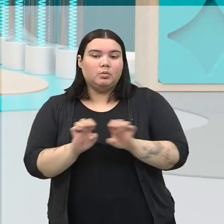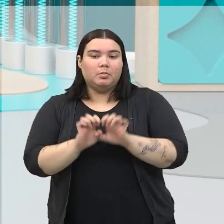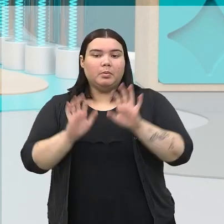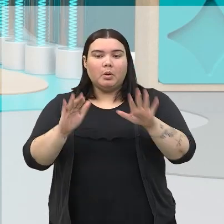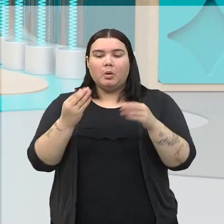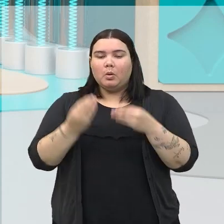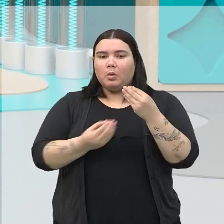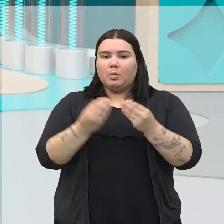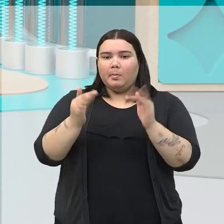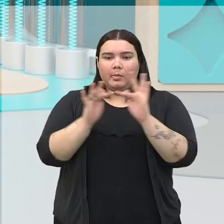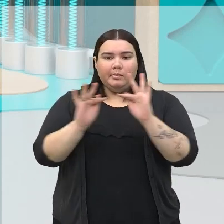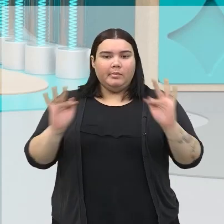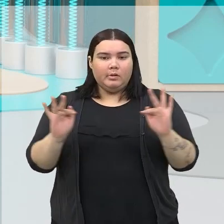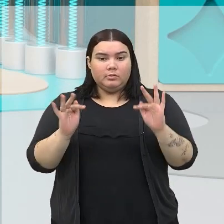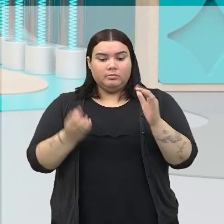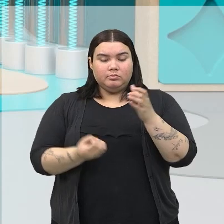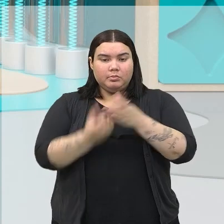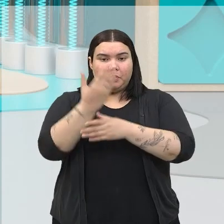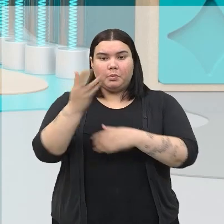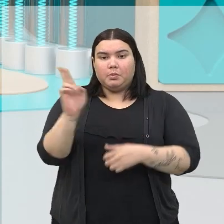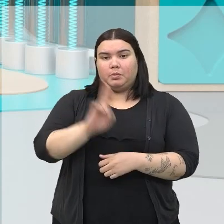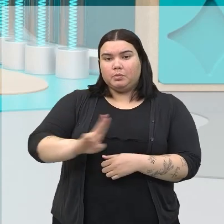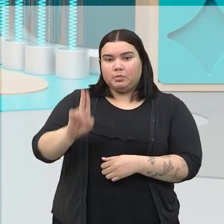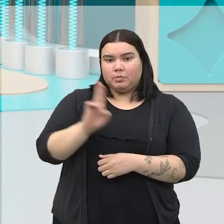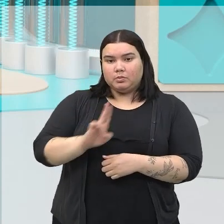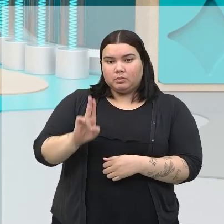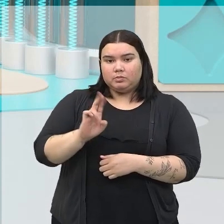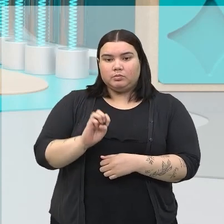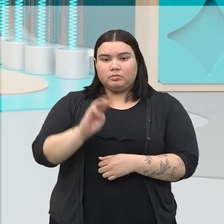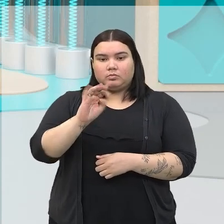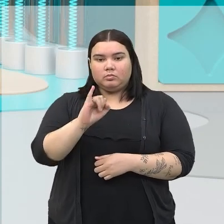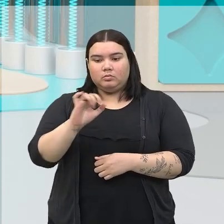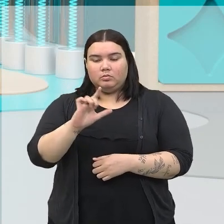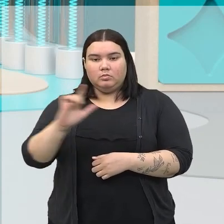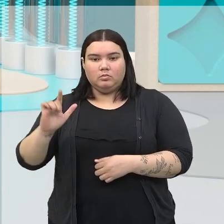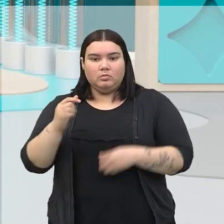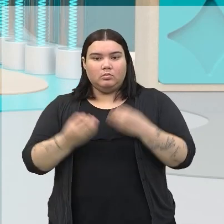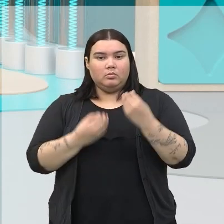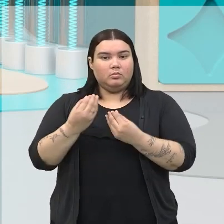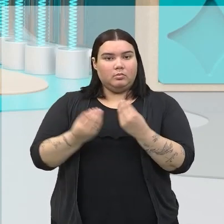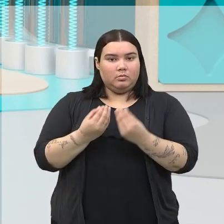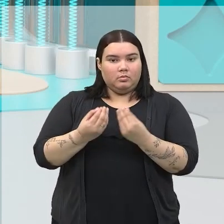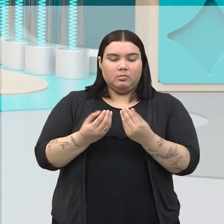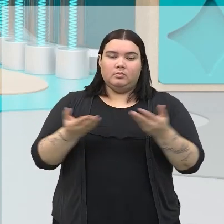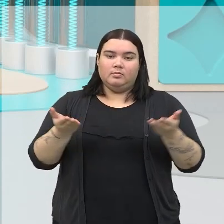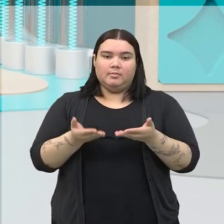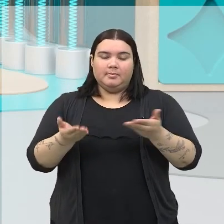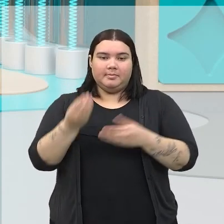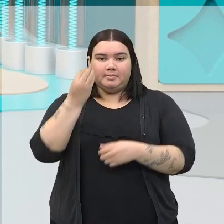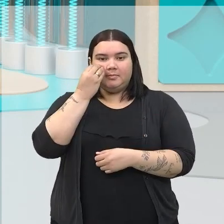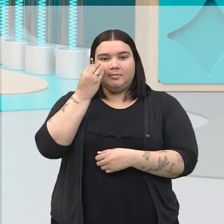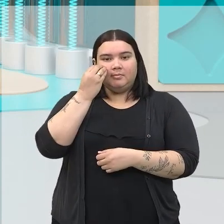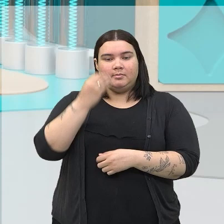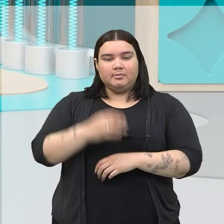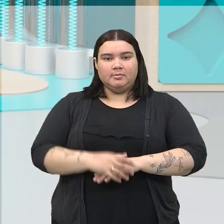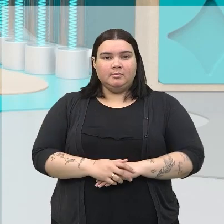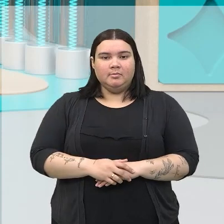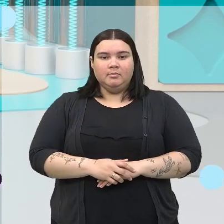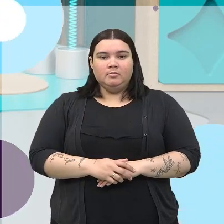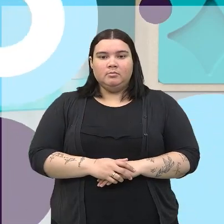uma frase utilizando o will, uma frase no futuro? E é isso que nós vamos ver agora. Let's go!